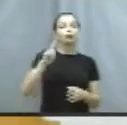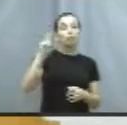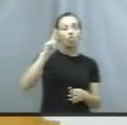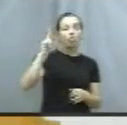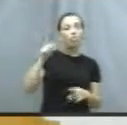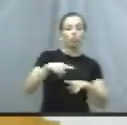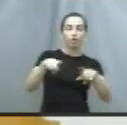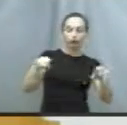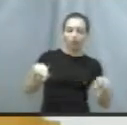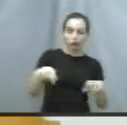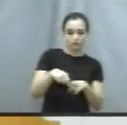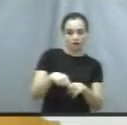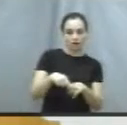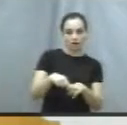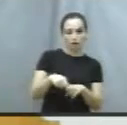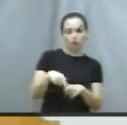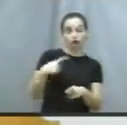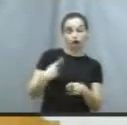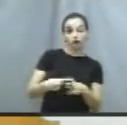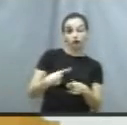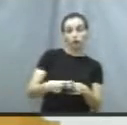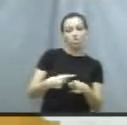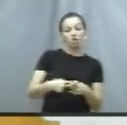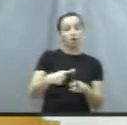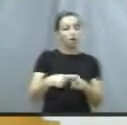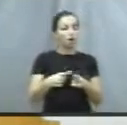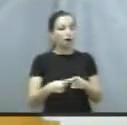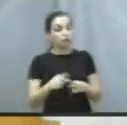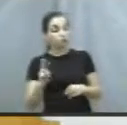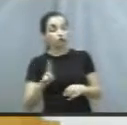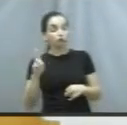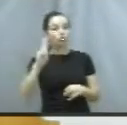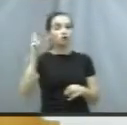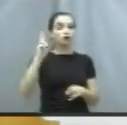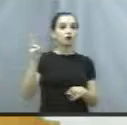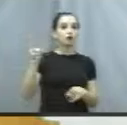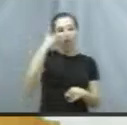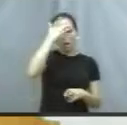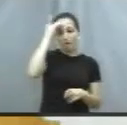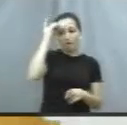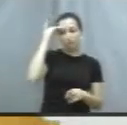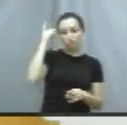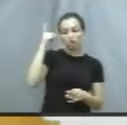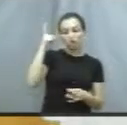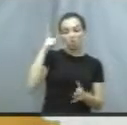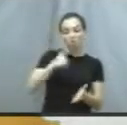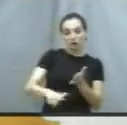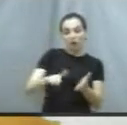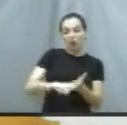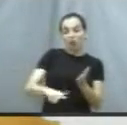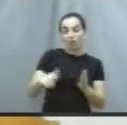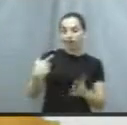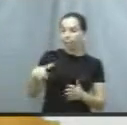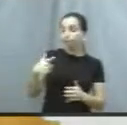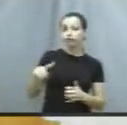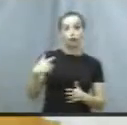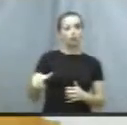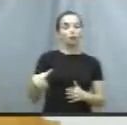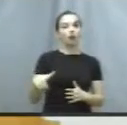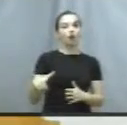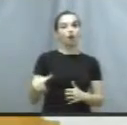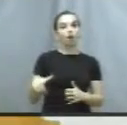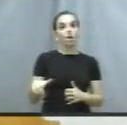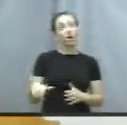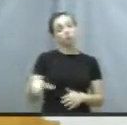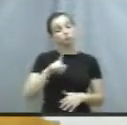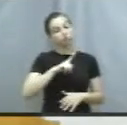atividades com grupos, não usa aquele espaço, porque as duas vezes que foram usar não tinha quem limpava, aquilo também imundice, existe